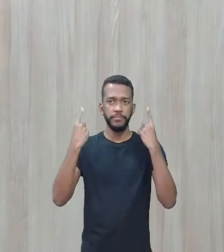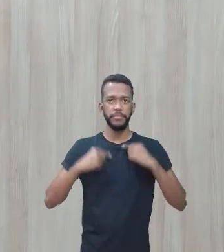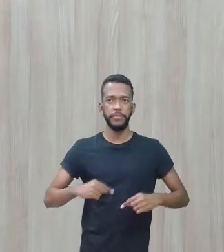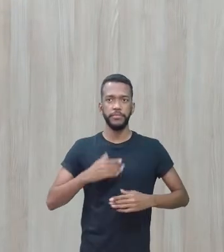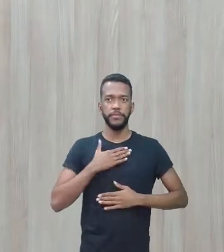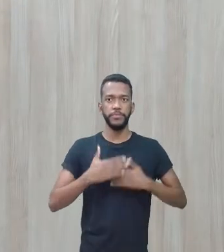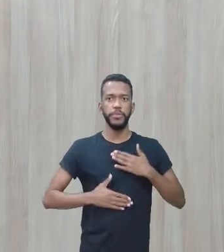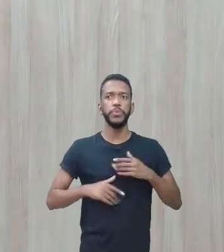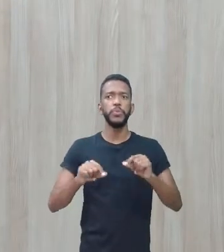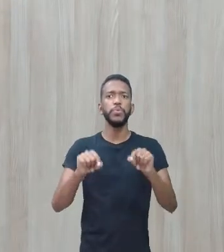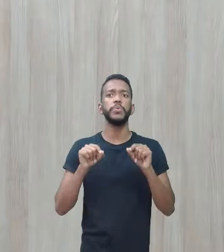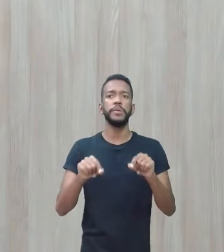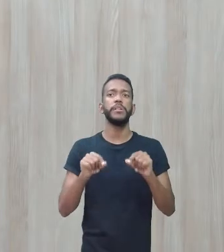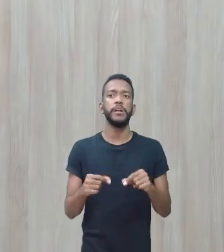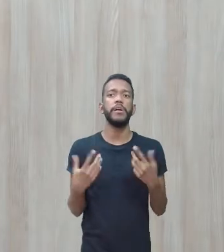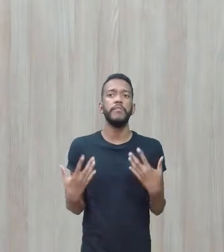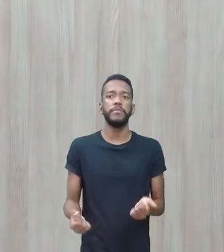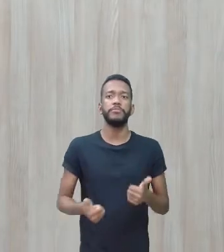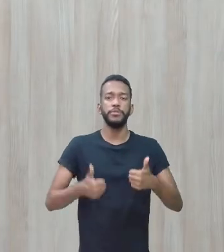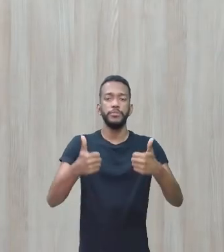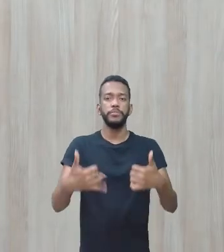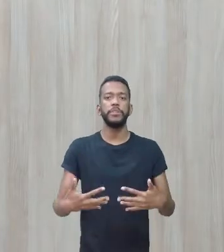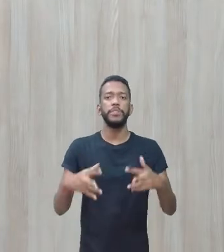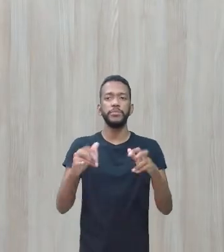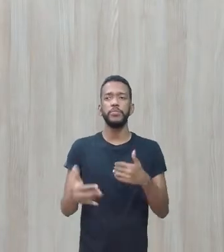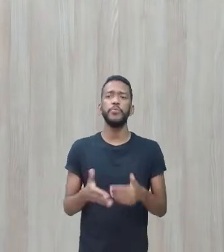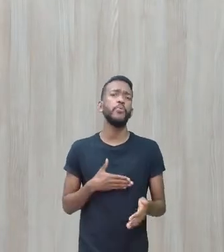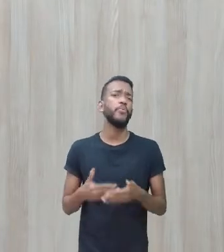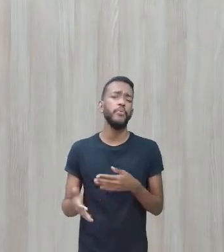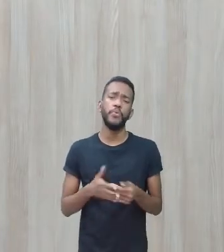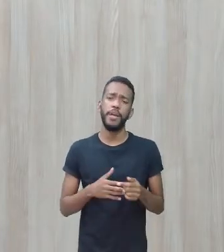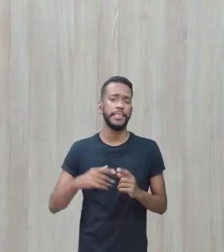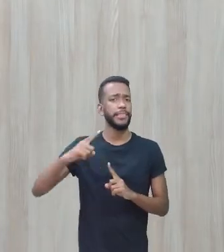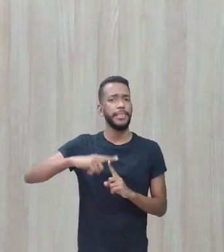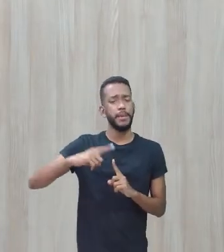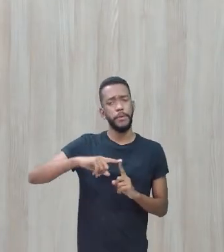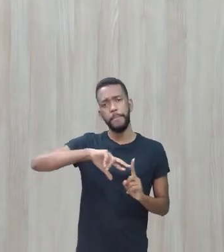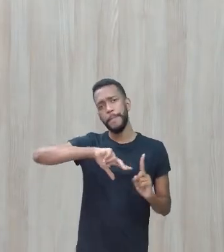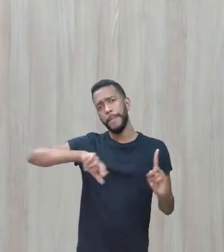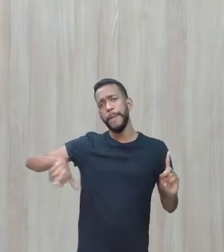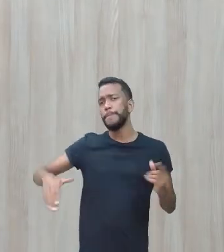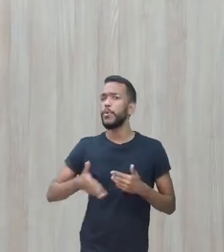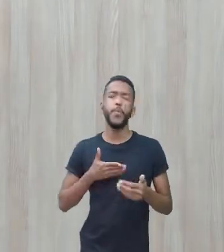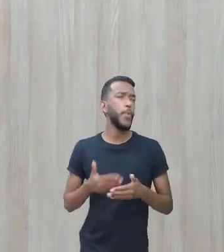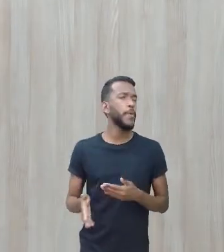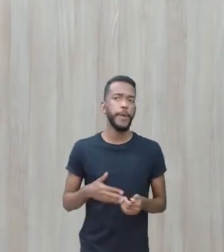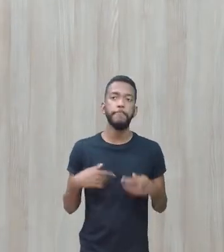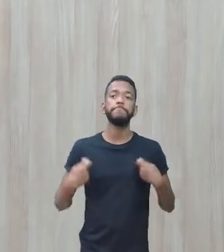começar a falar sobre qualquer que seja a modalidade, a gente precisa falar de condicionamento físico.